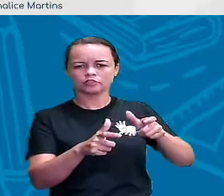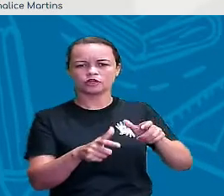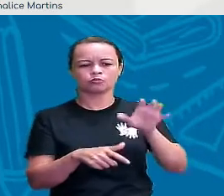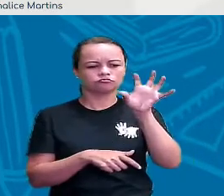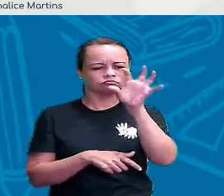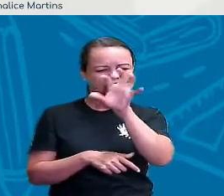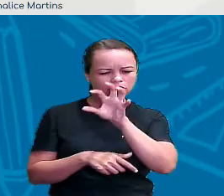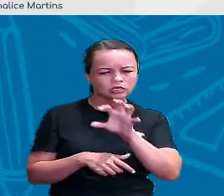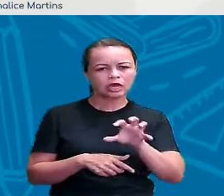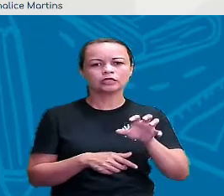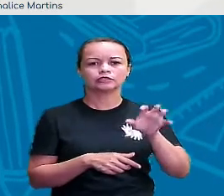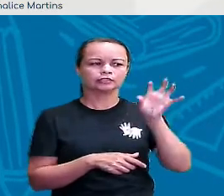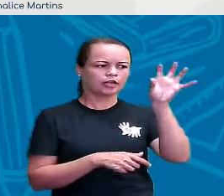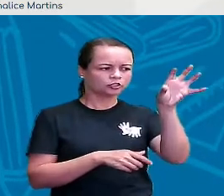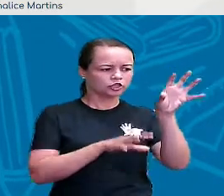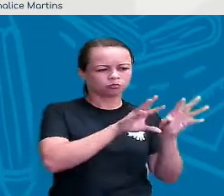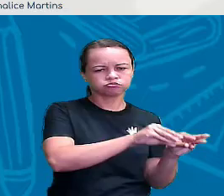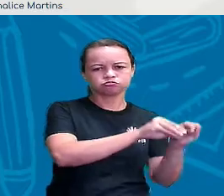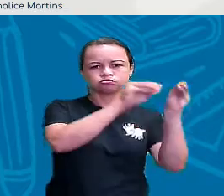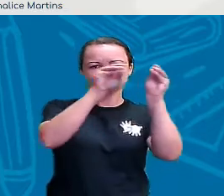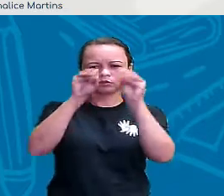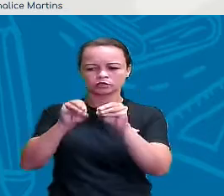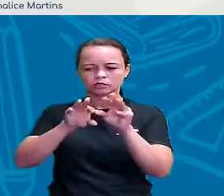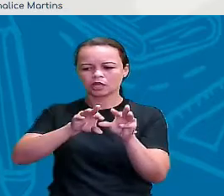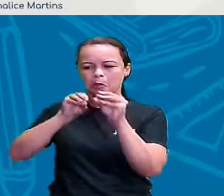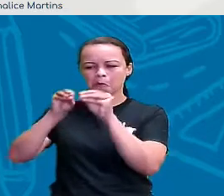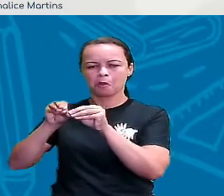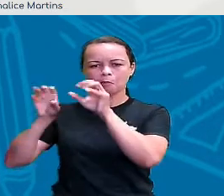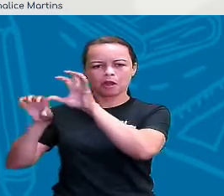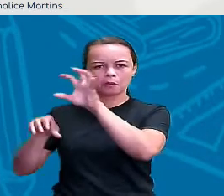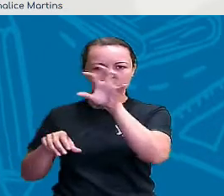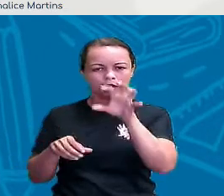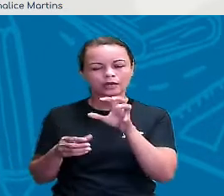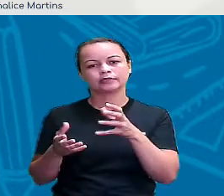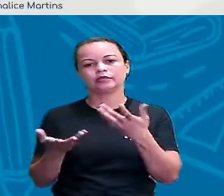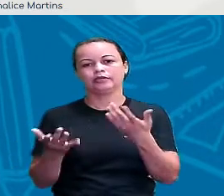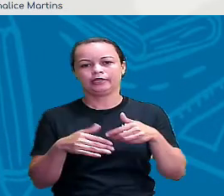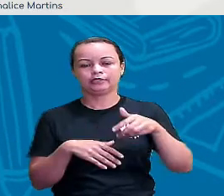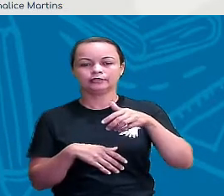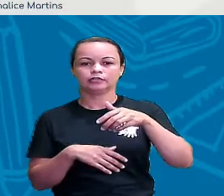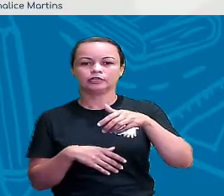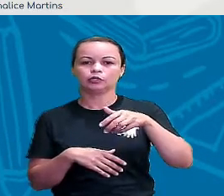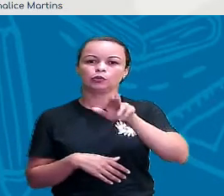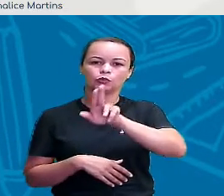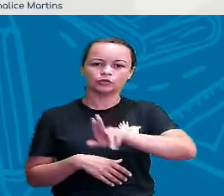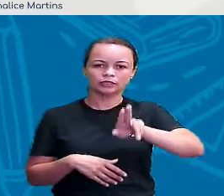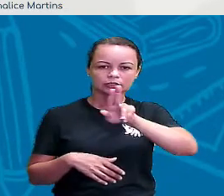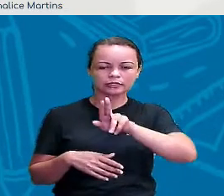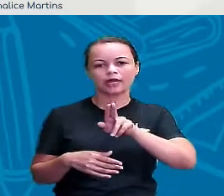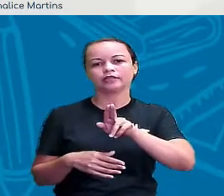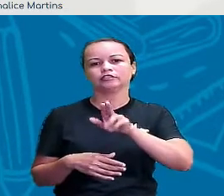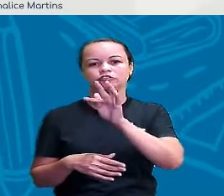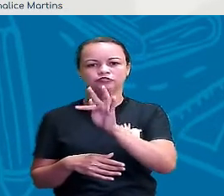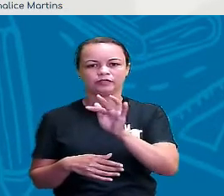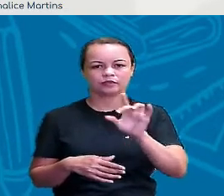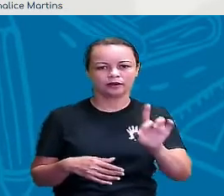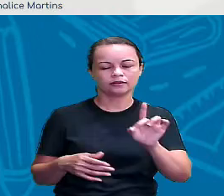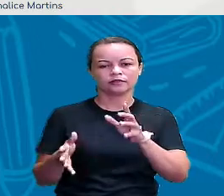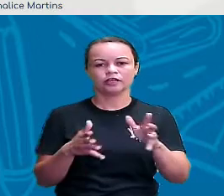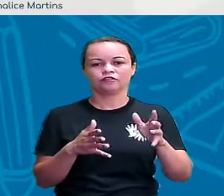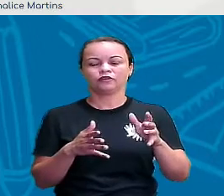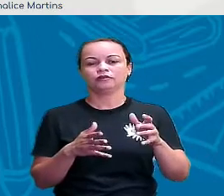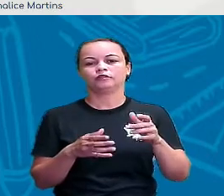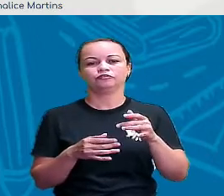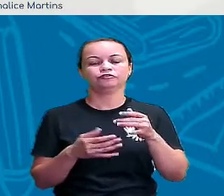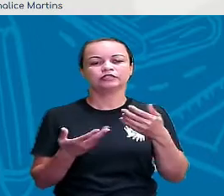região para região, né? O fluxo entre unidades federativas vizinhas, ou seja, de um